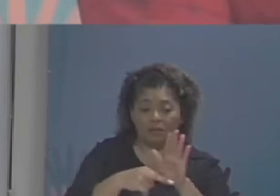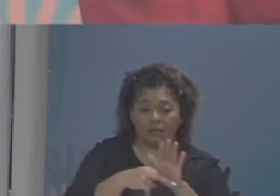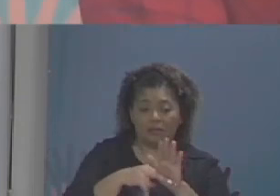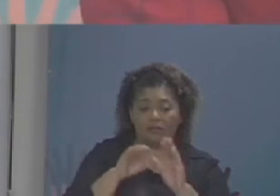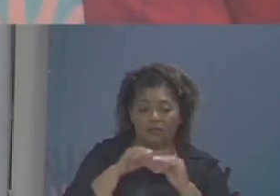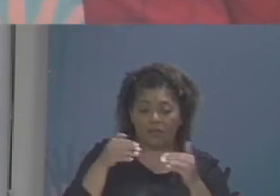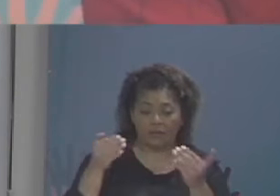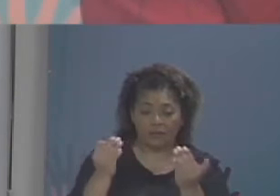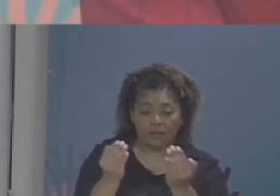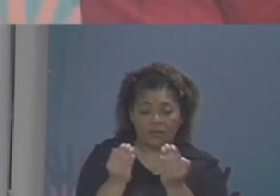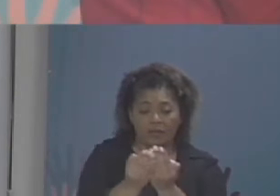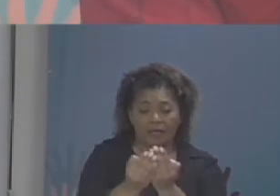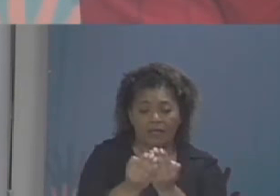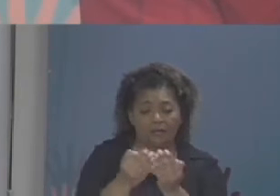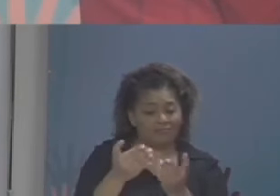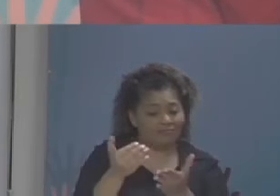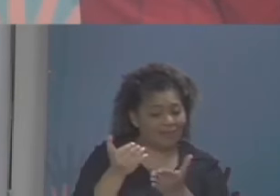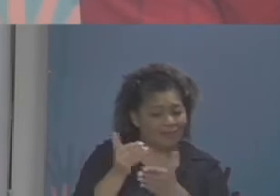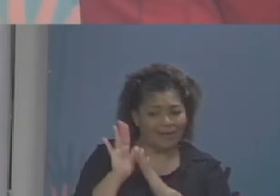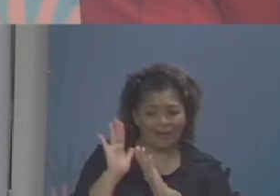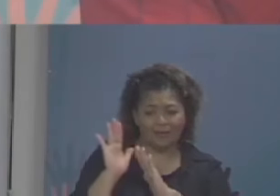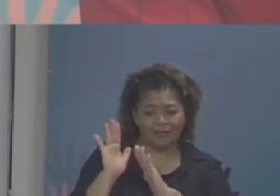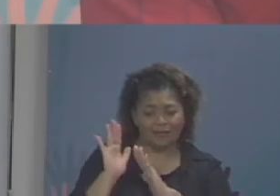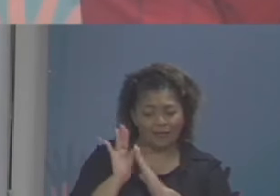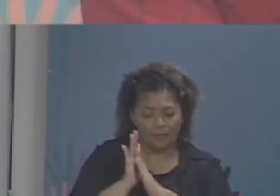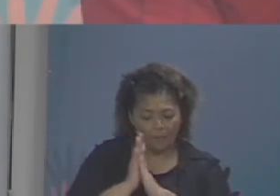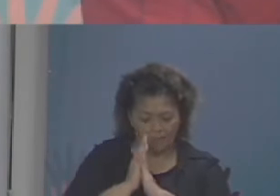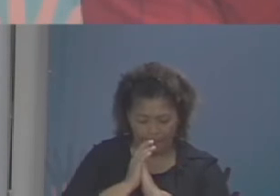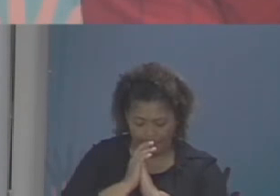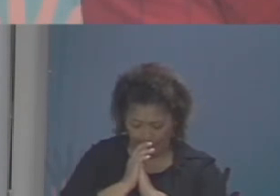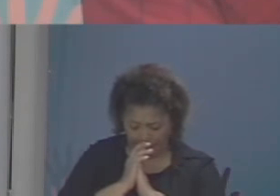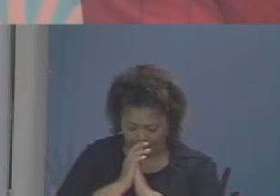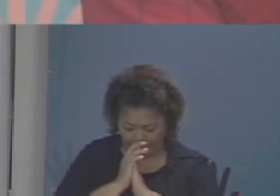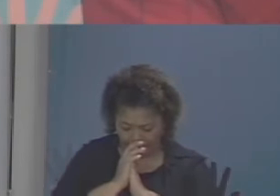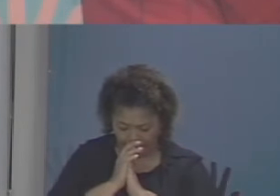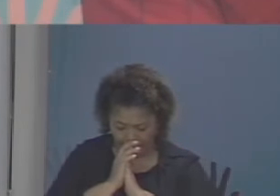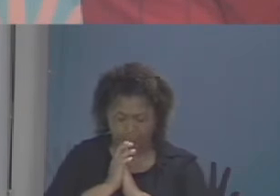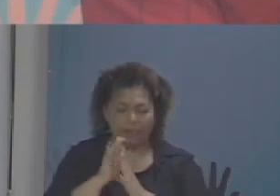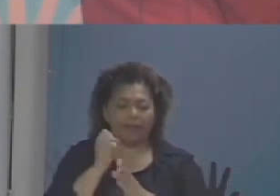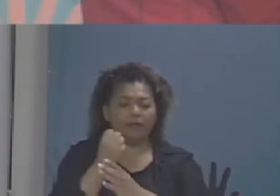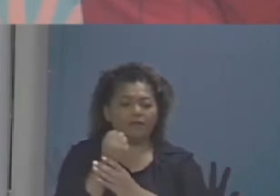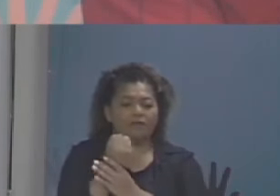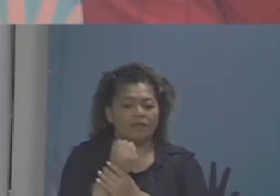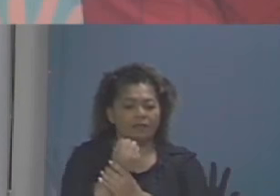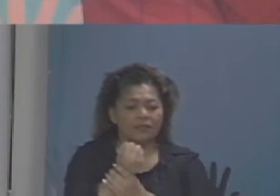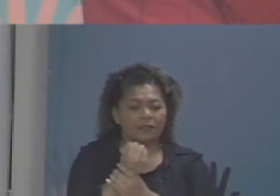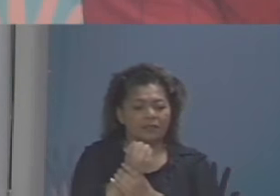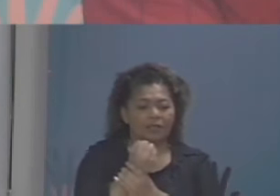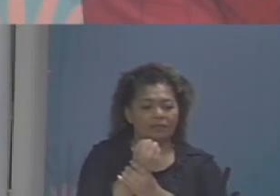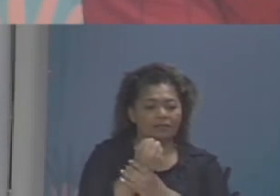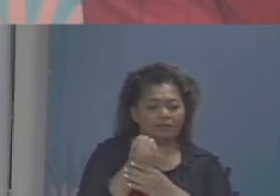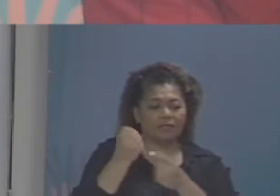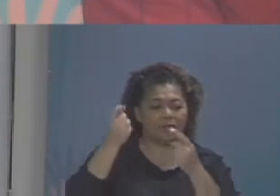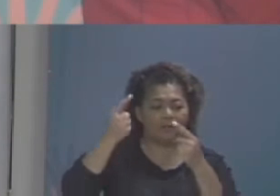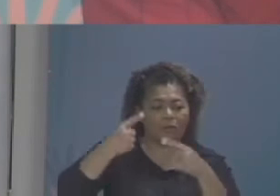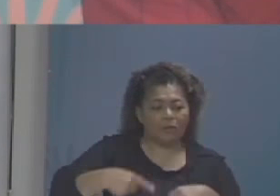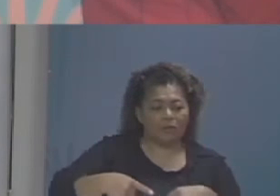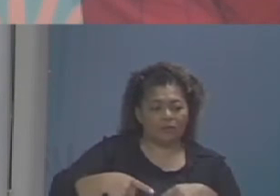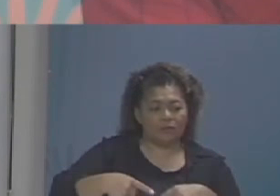Congresso, saiu da ULAPSE. o fortalecer, contrariando decisões de APAF,